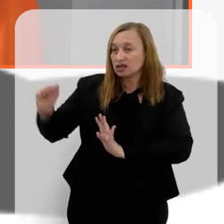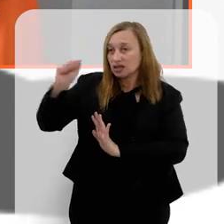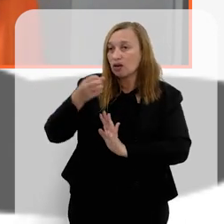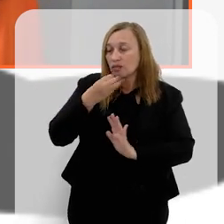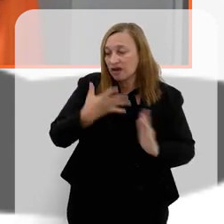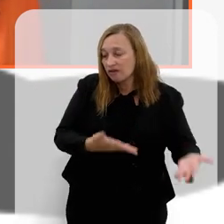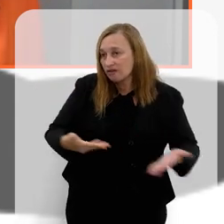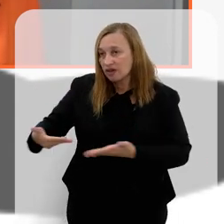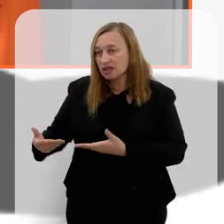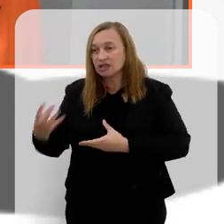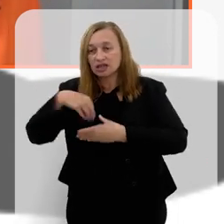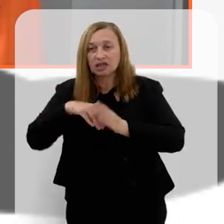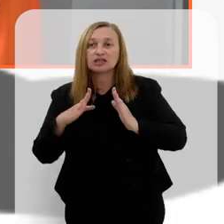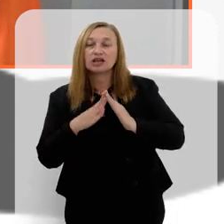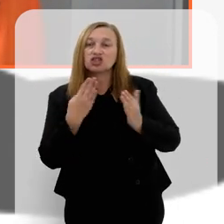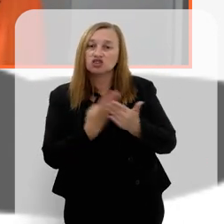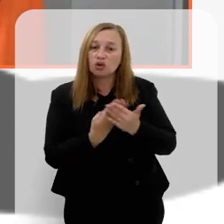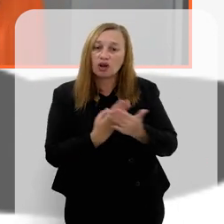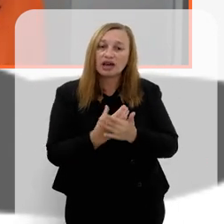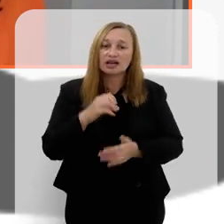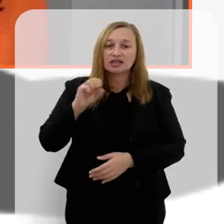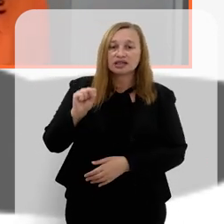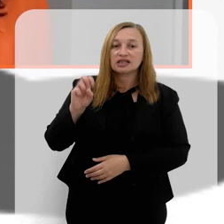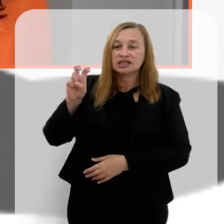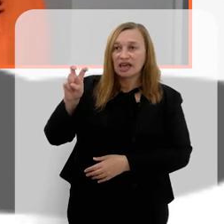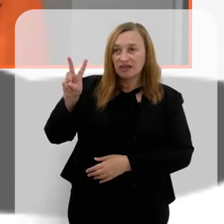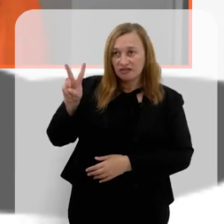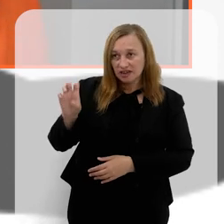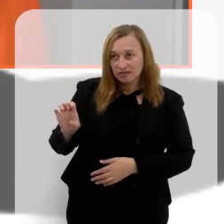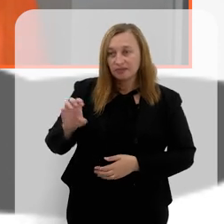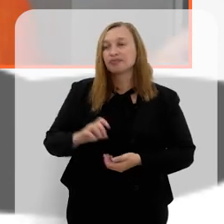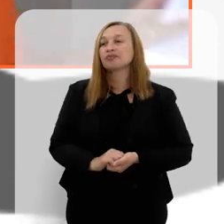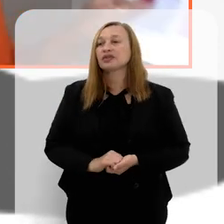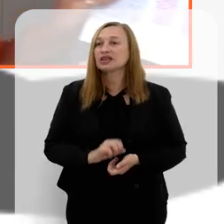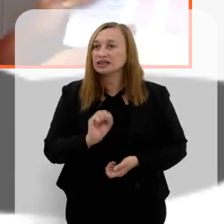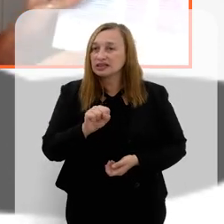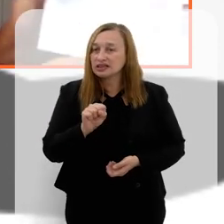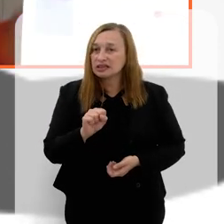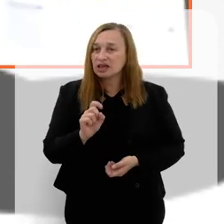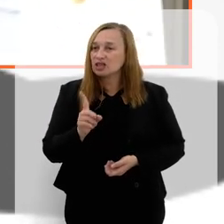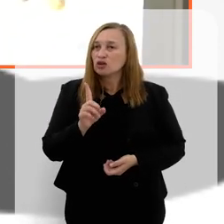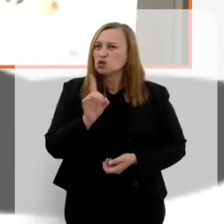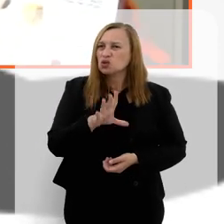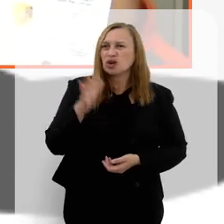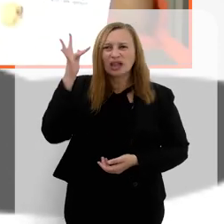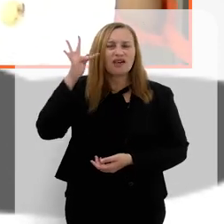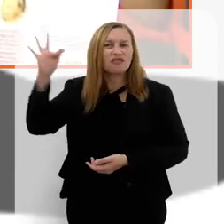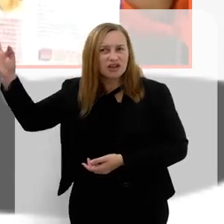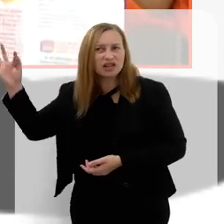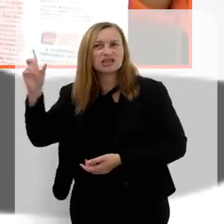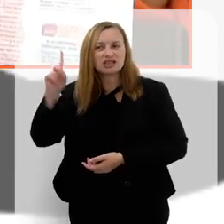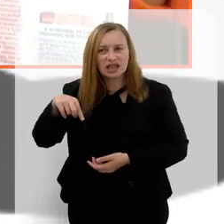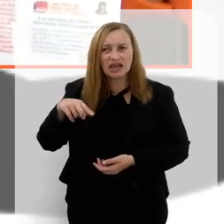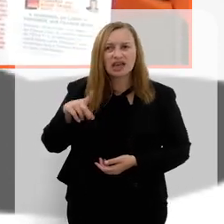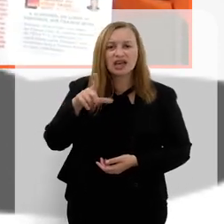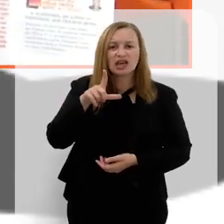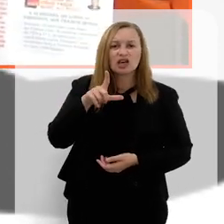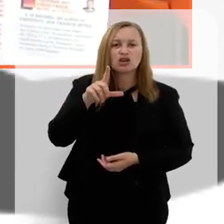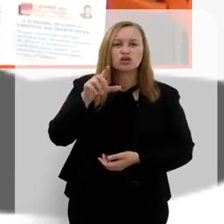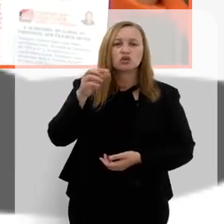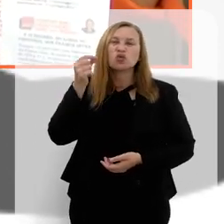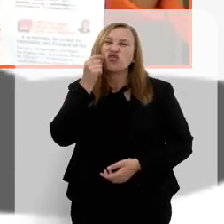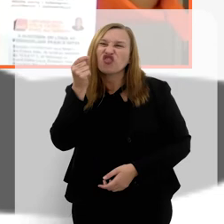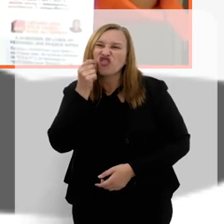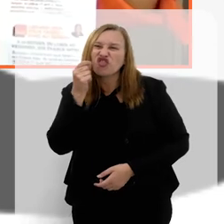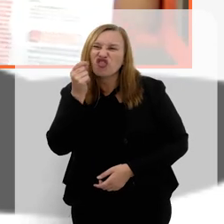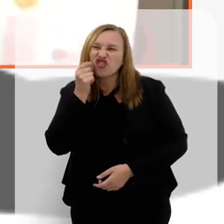é bem-vinda nas escolas. A E SEV. é, serve. Então você... Aliás, não só na França, né, Lili? Foi a